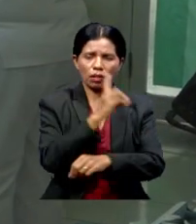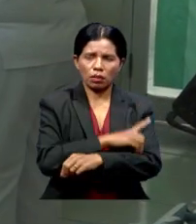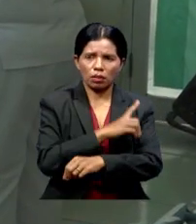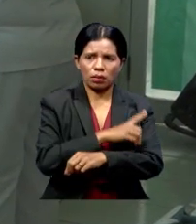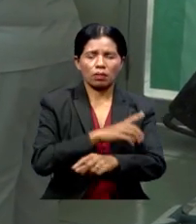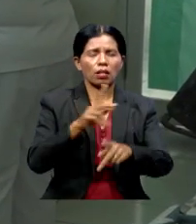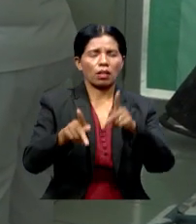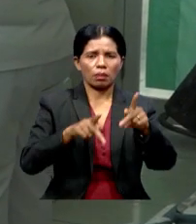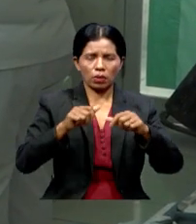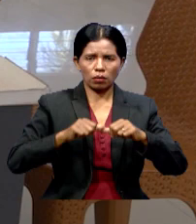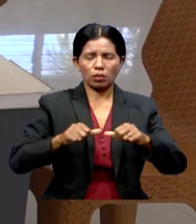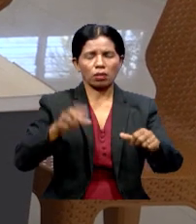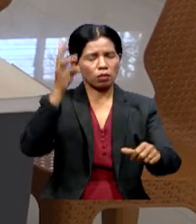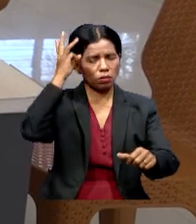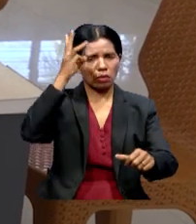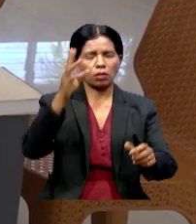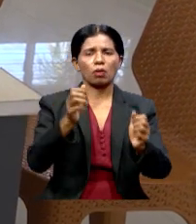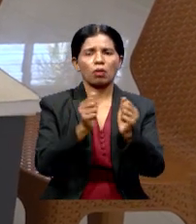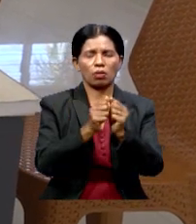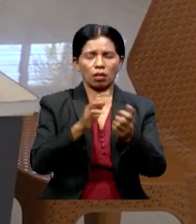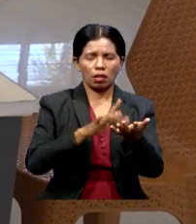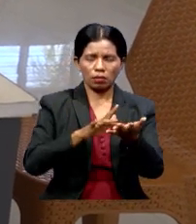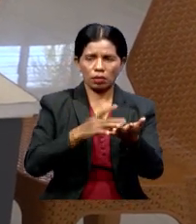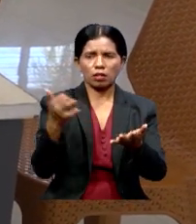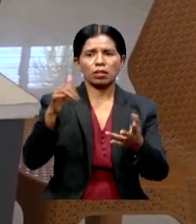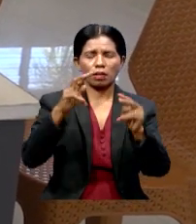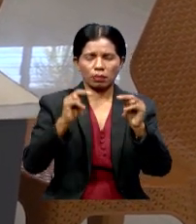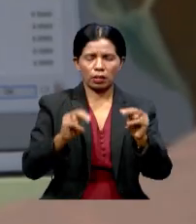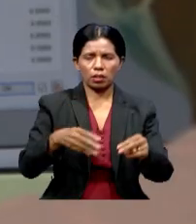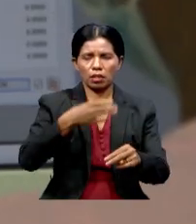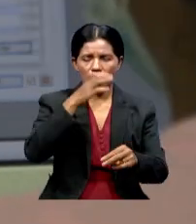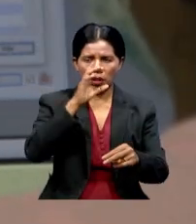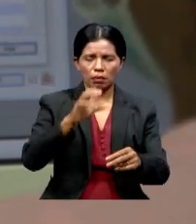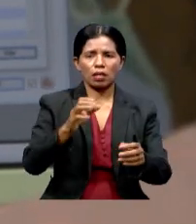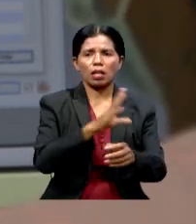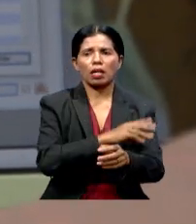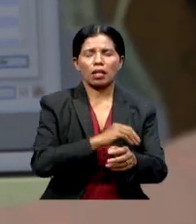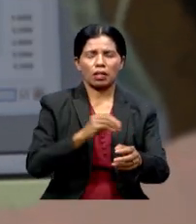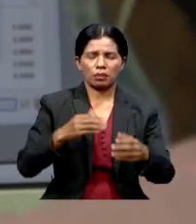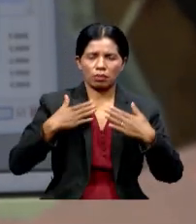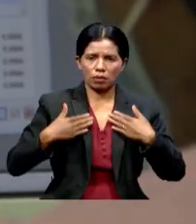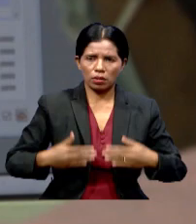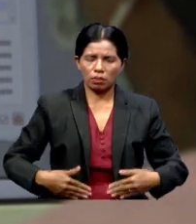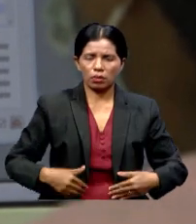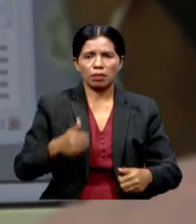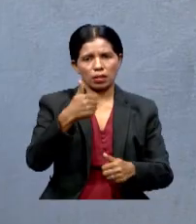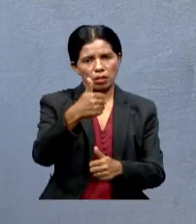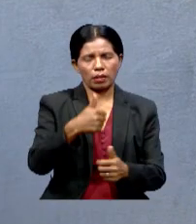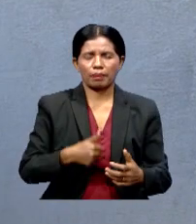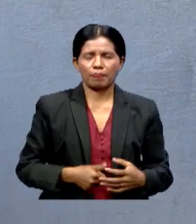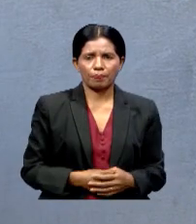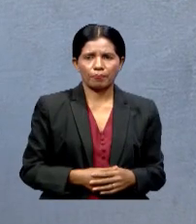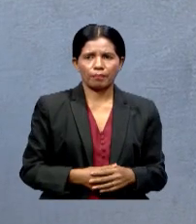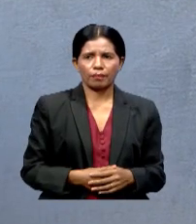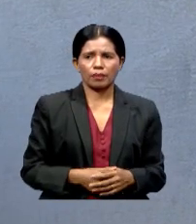povo continua preocupa ho aimoruk nebe sira precisa consumo atu cura sirania moras. Hau